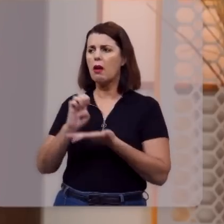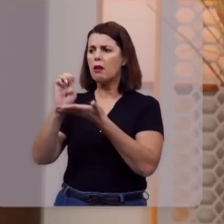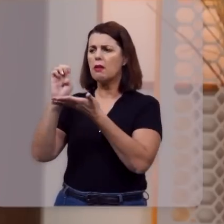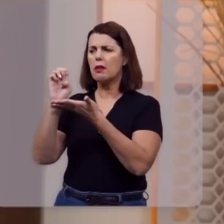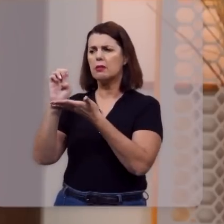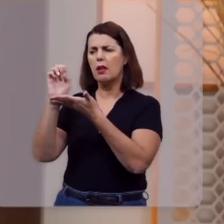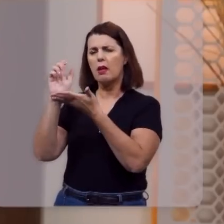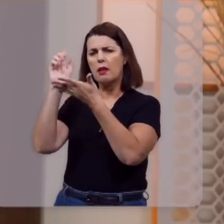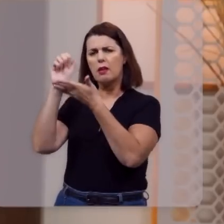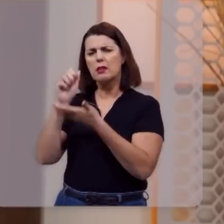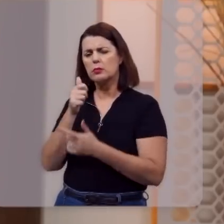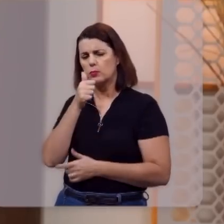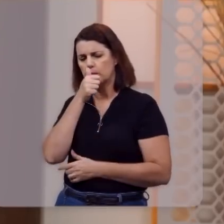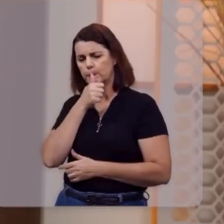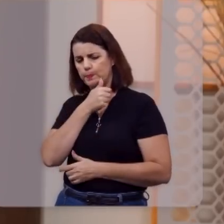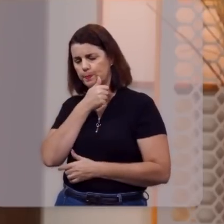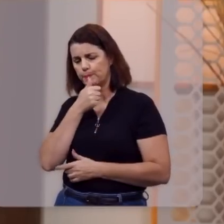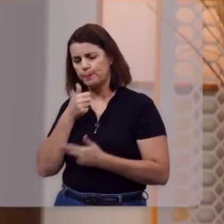não se defendeu.